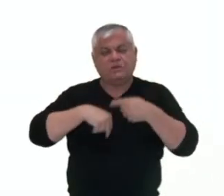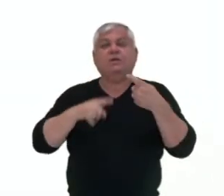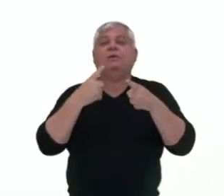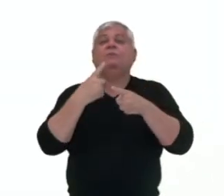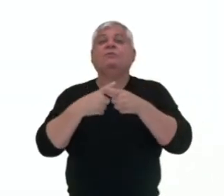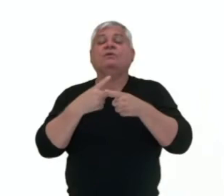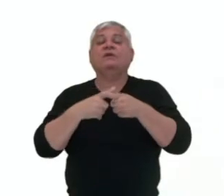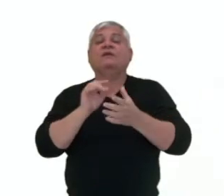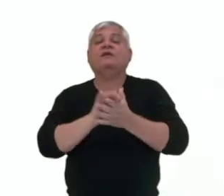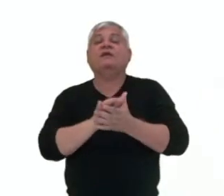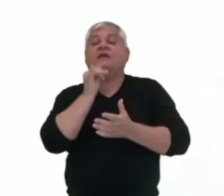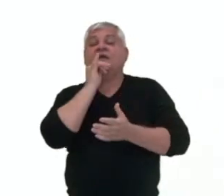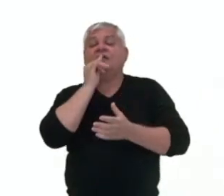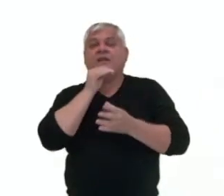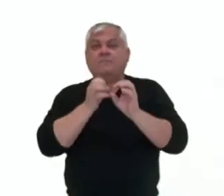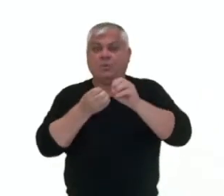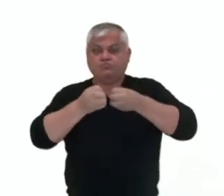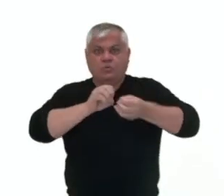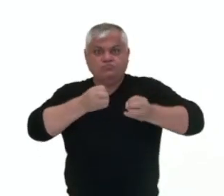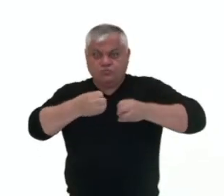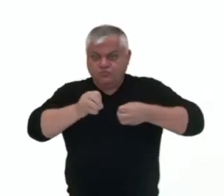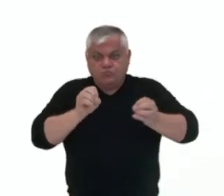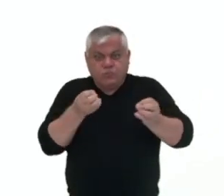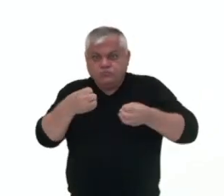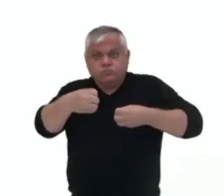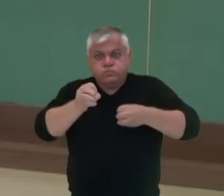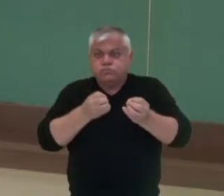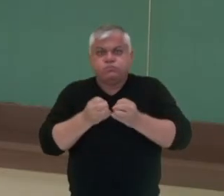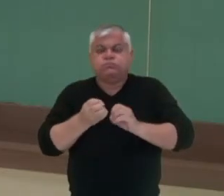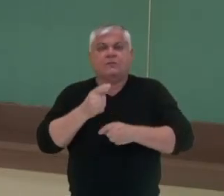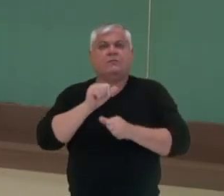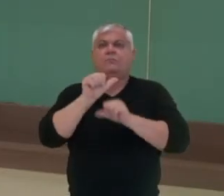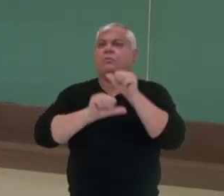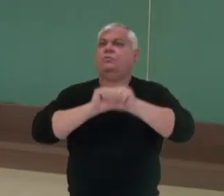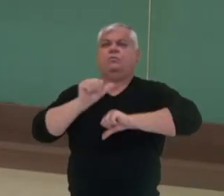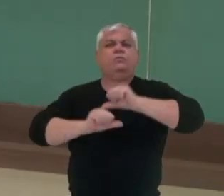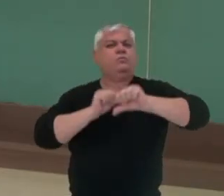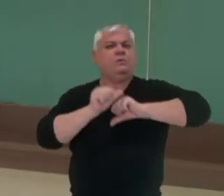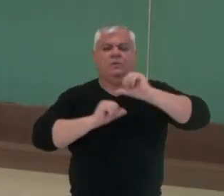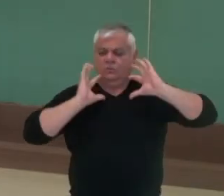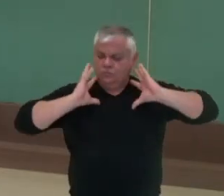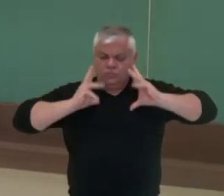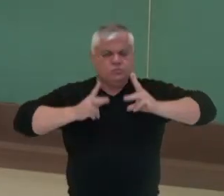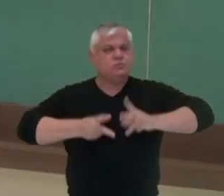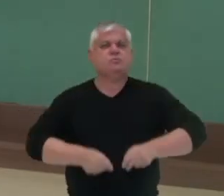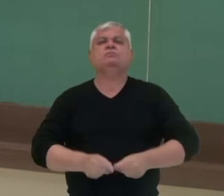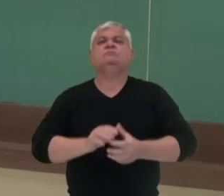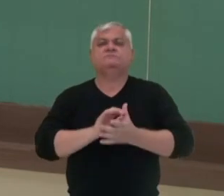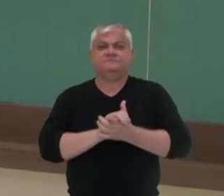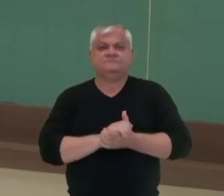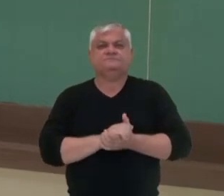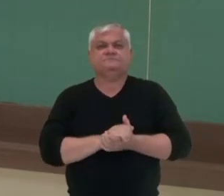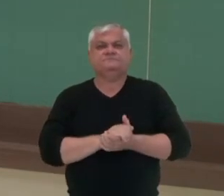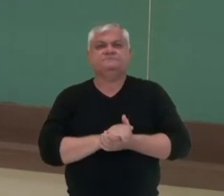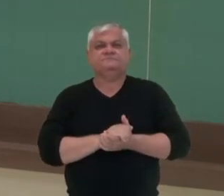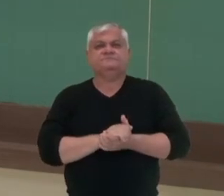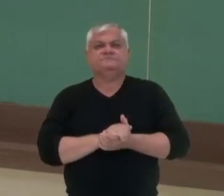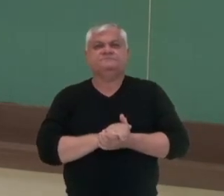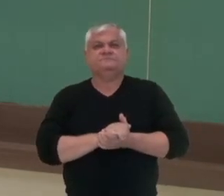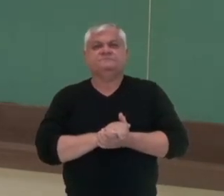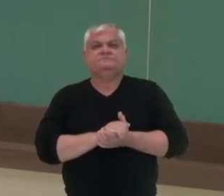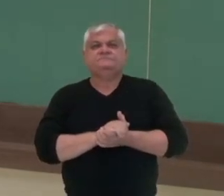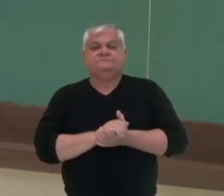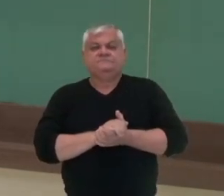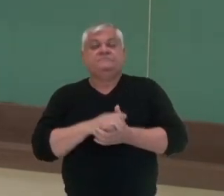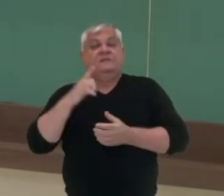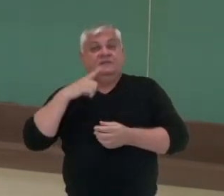se reproduz em grande quantidade e altera todo o processo, né, de formação das células sanguíneas.